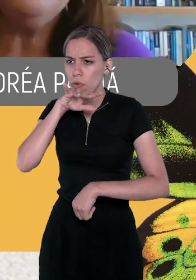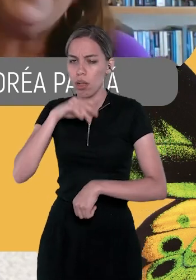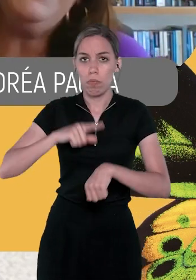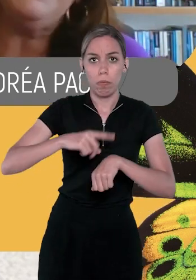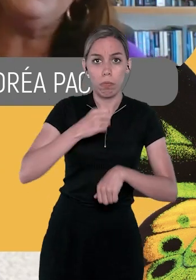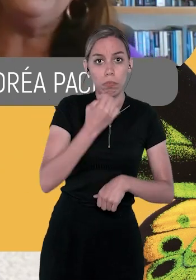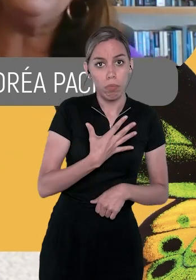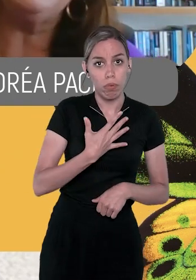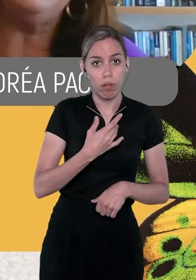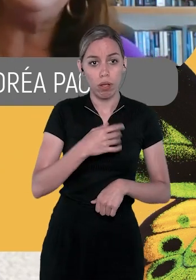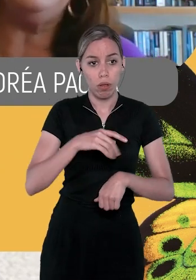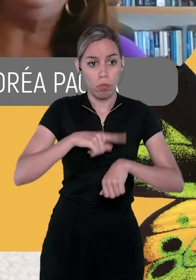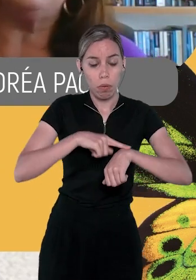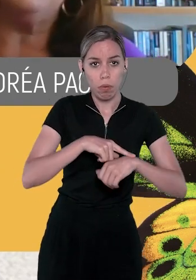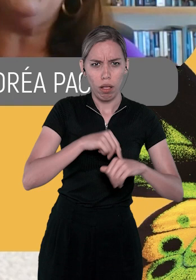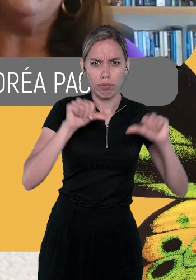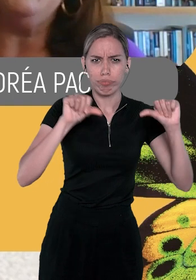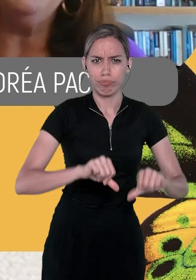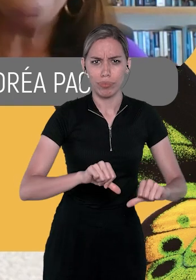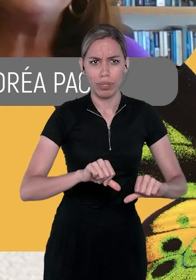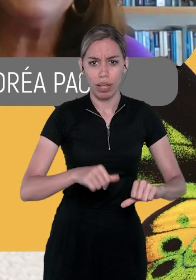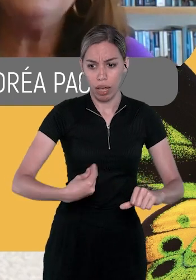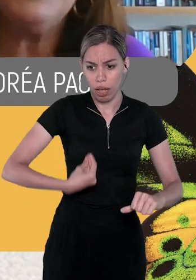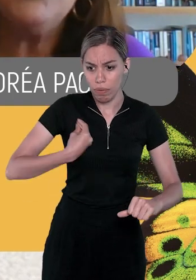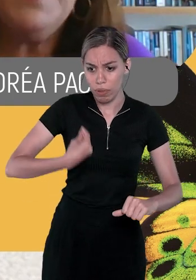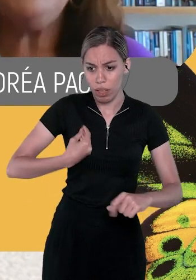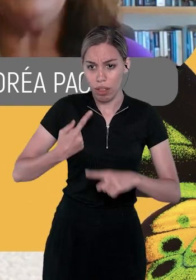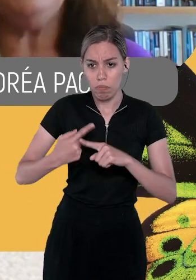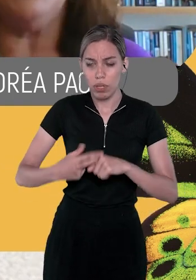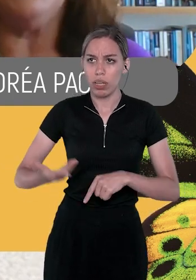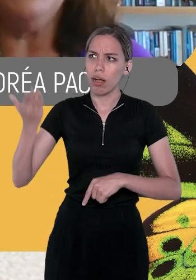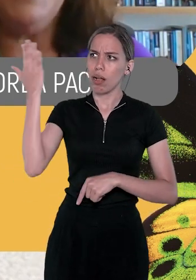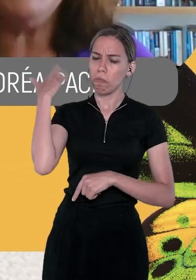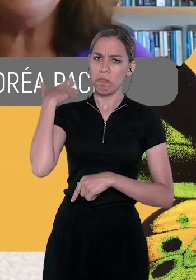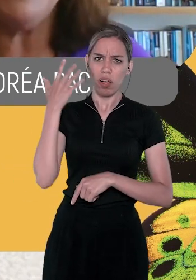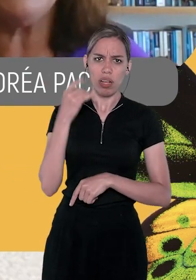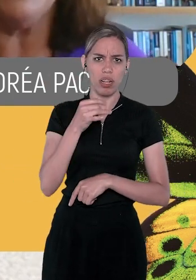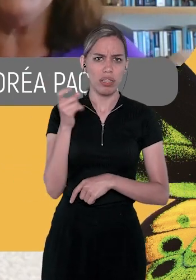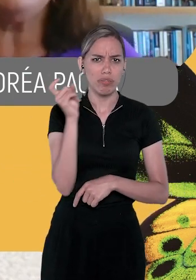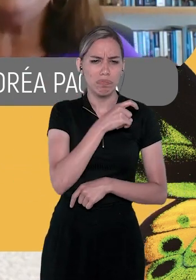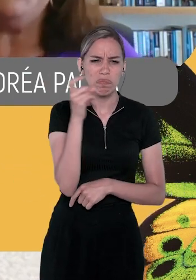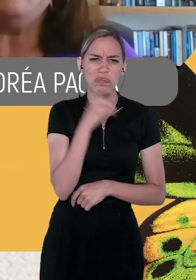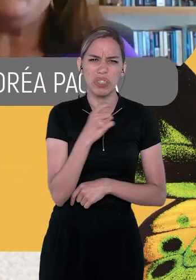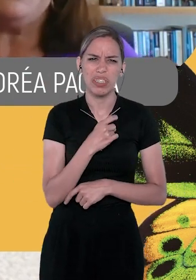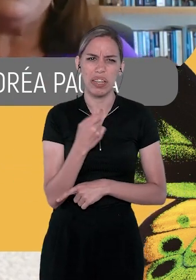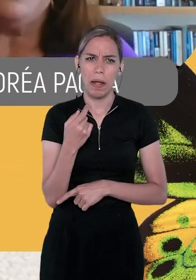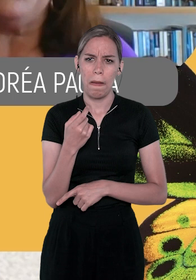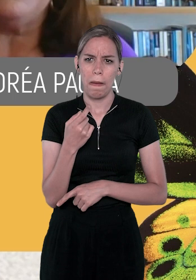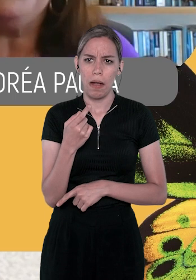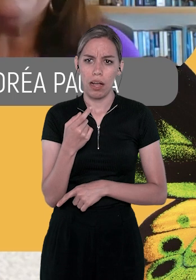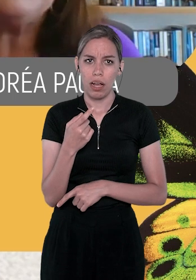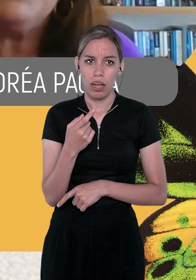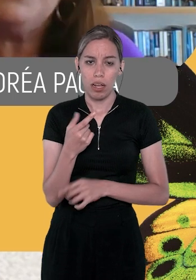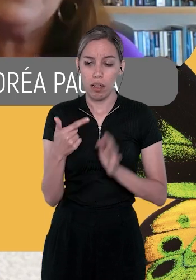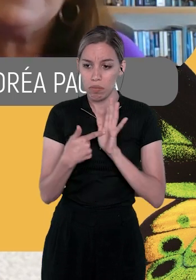tumulto também é da vida, porque se idealizou um passado que é de mentira. Esse passado que se vende para essa